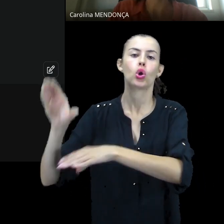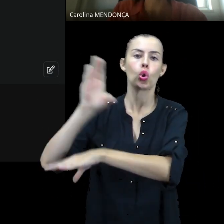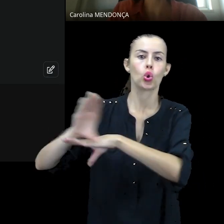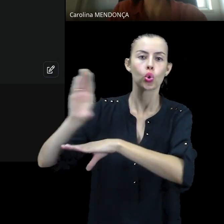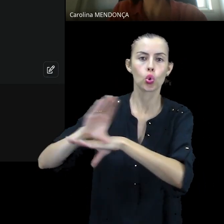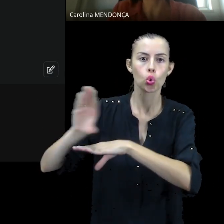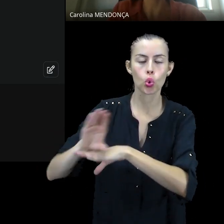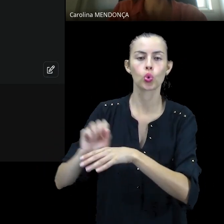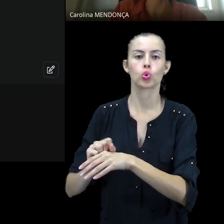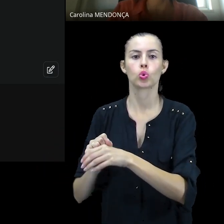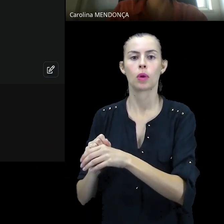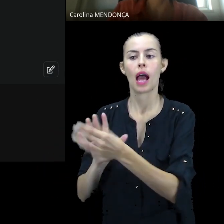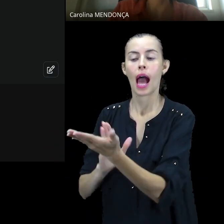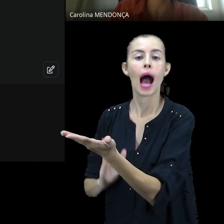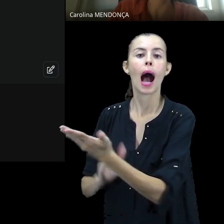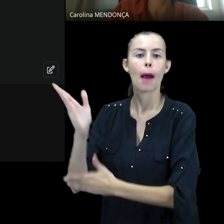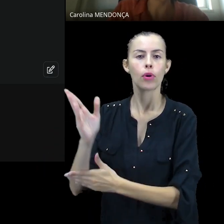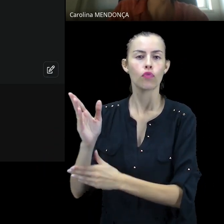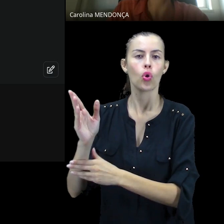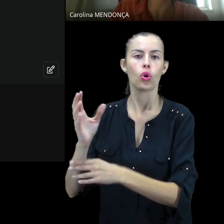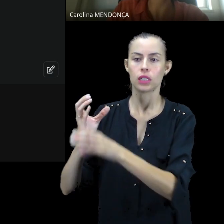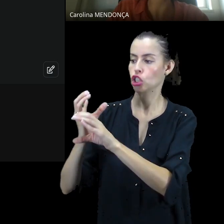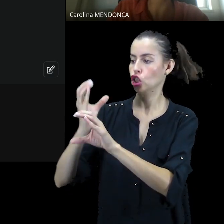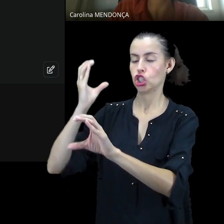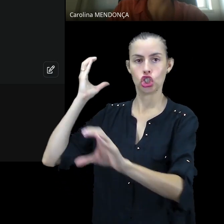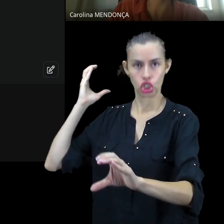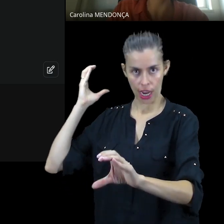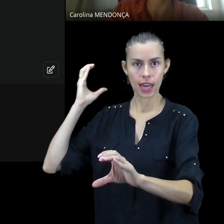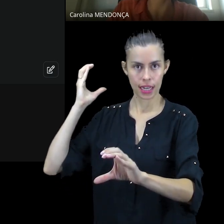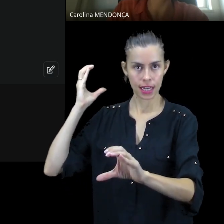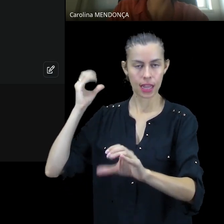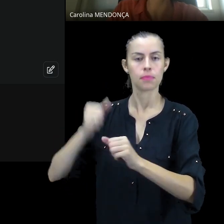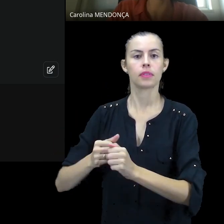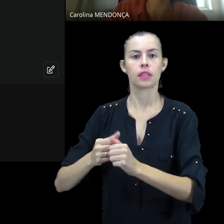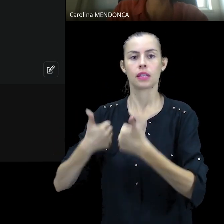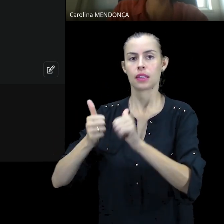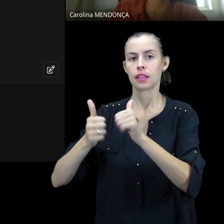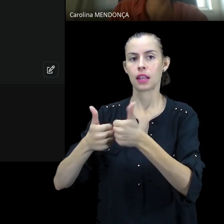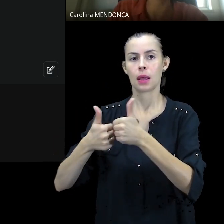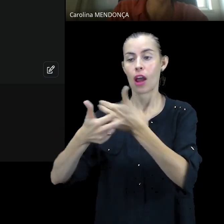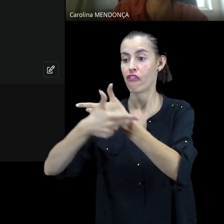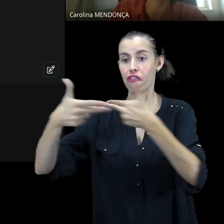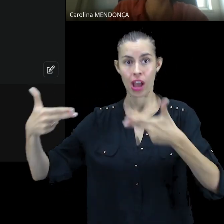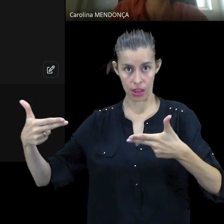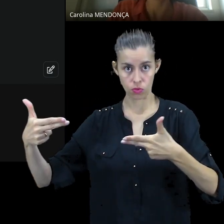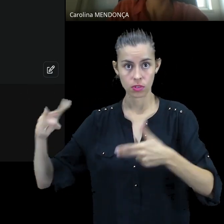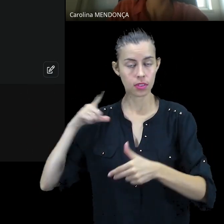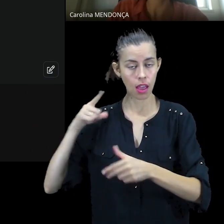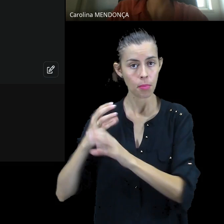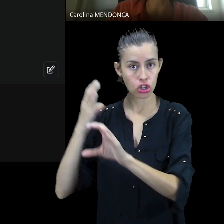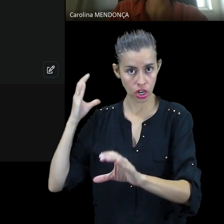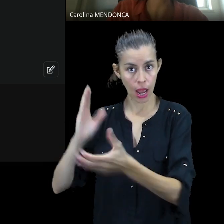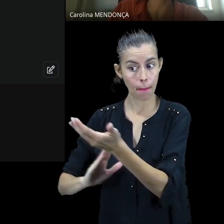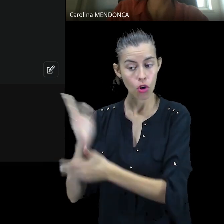da área de exatas. Recentemente, a gente aprovou a criação de um curso novo de engenharia aqui na universidade, que é a engenharia de transportes. E